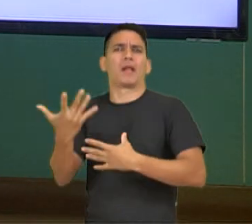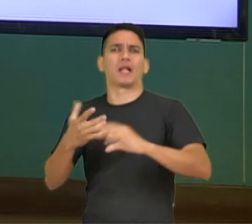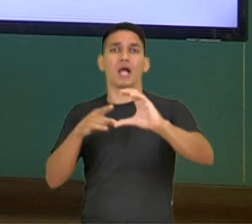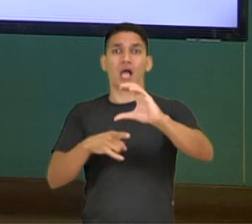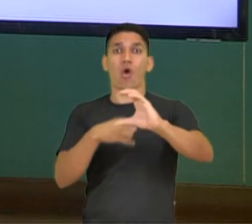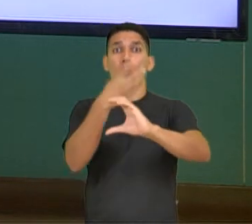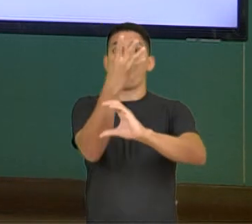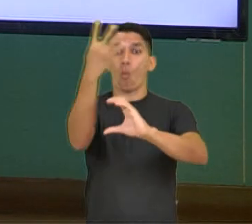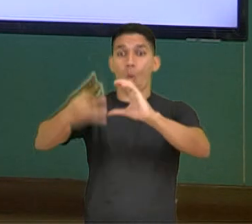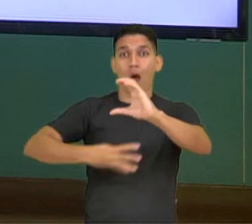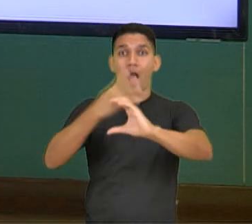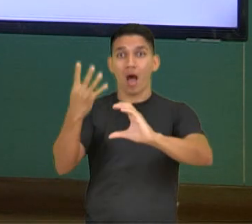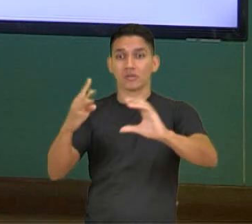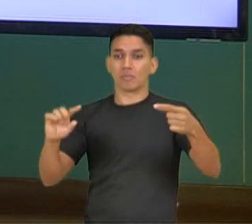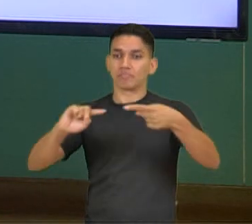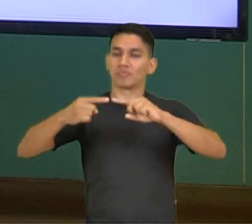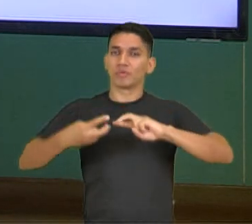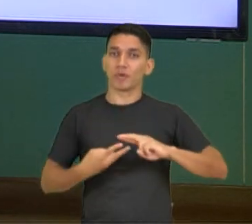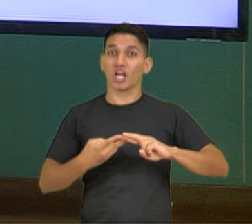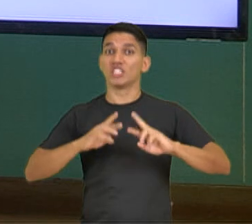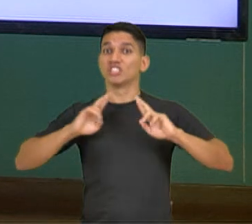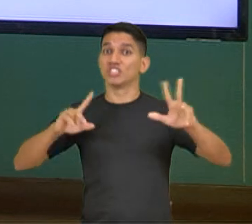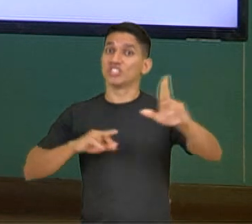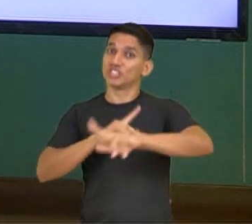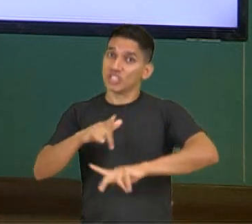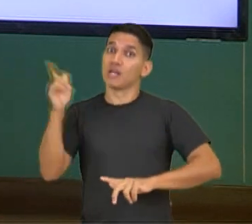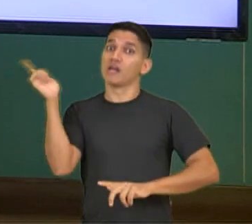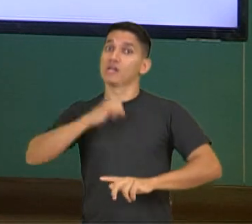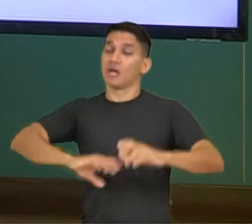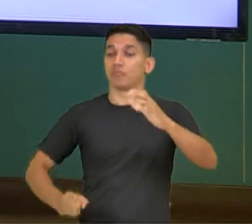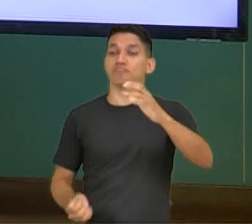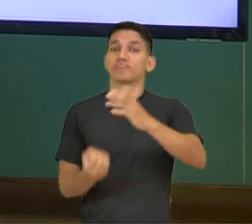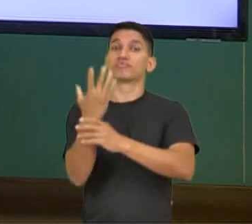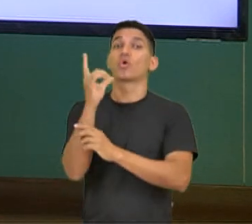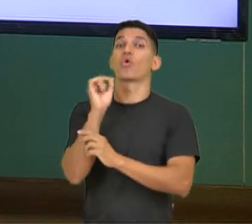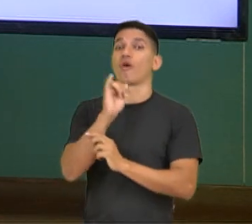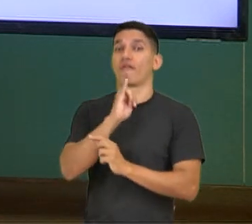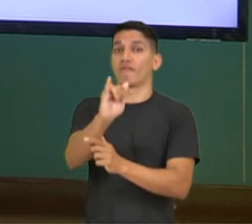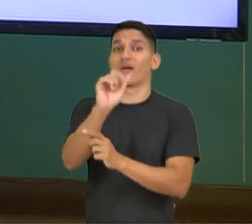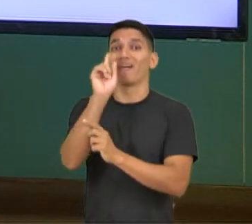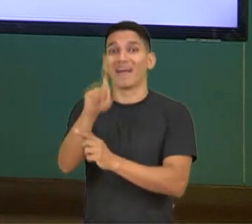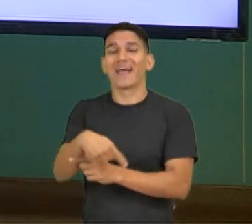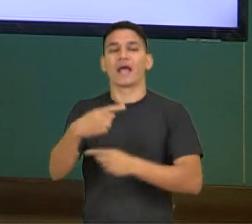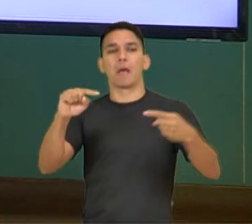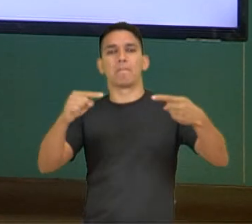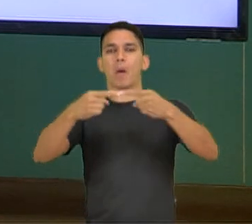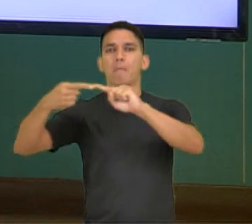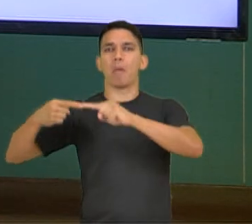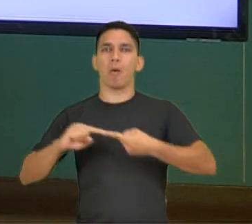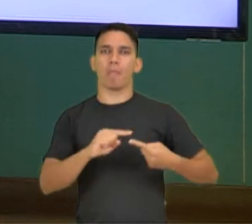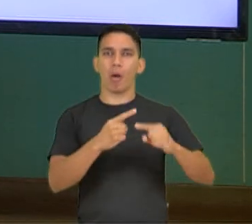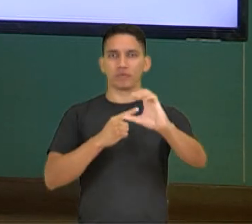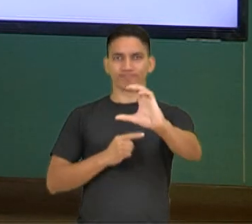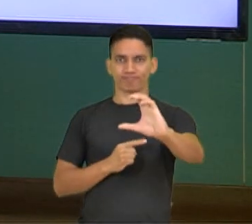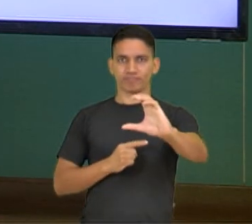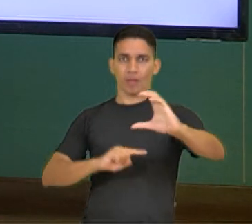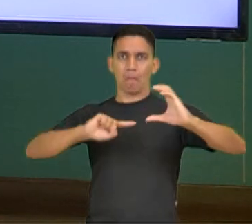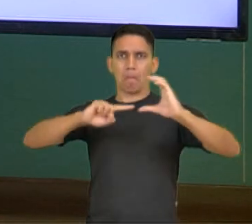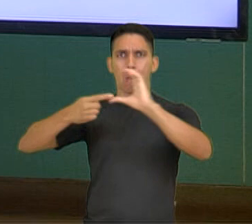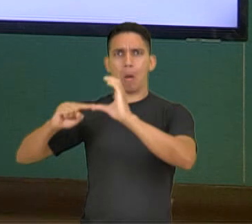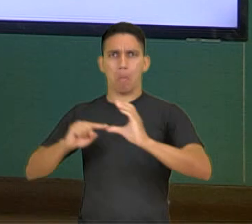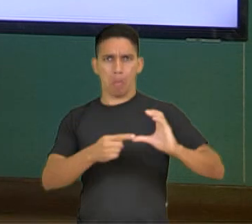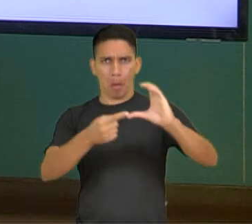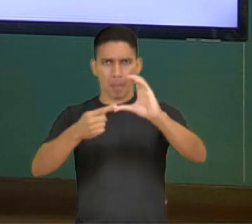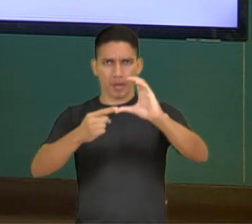químicas variadas e constituir o que nós denominamos de cadeias carbônicas. Bom, aqui nós temos exemplos de